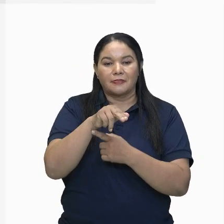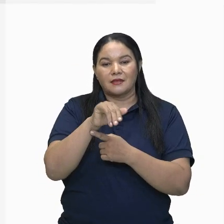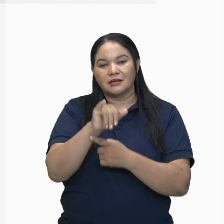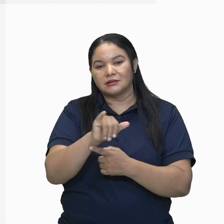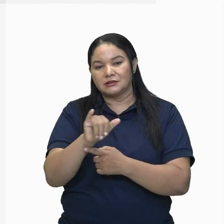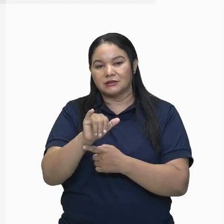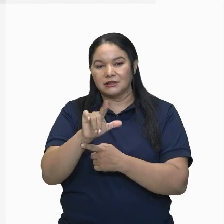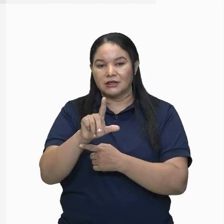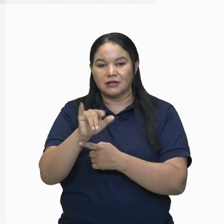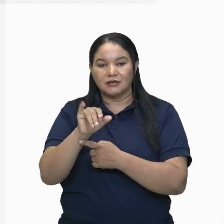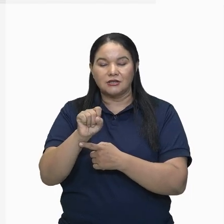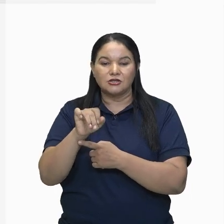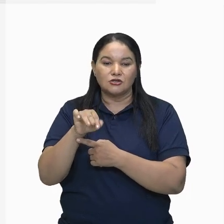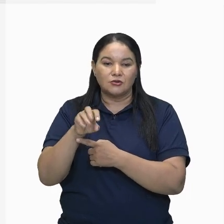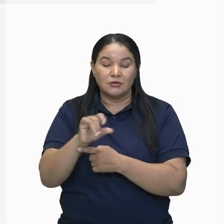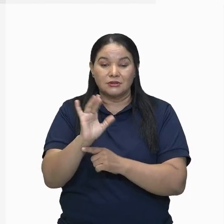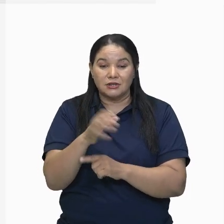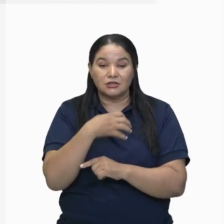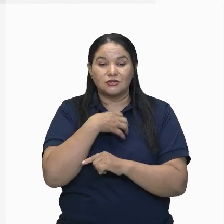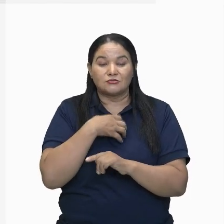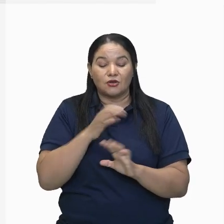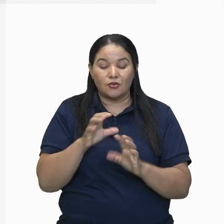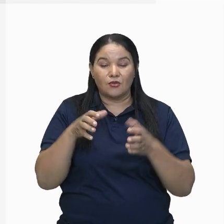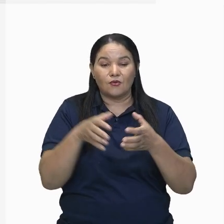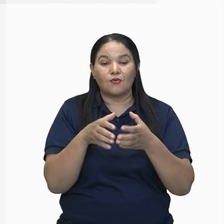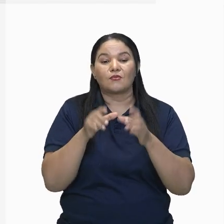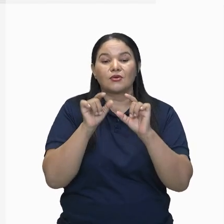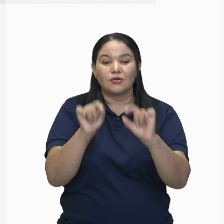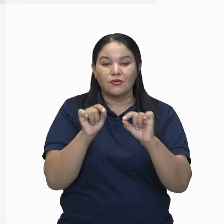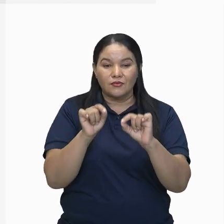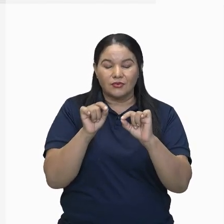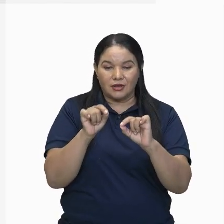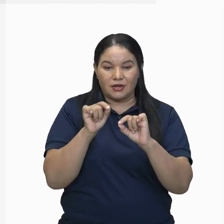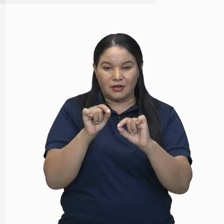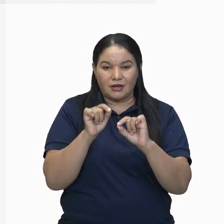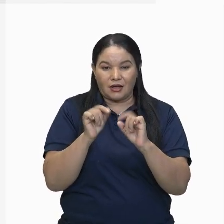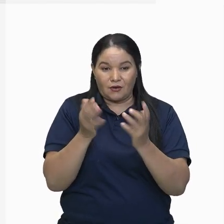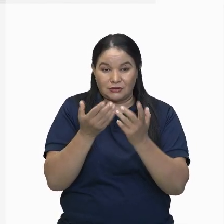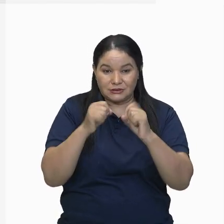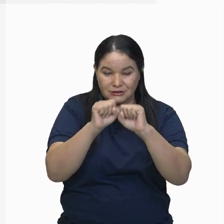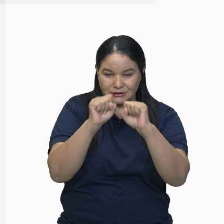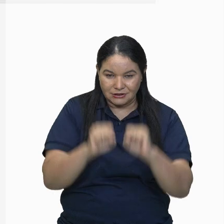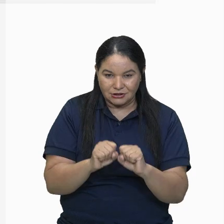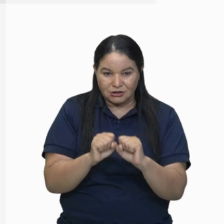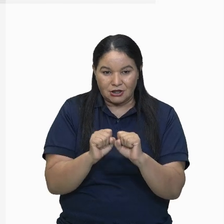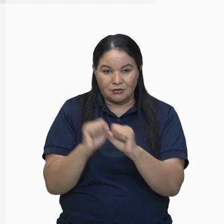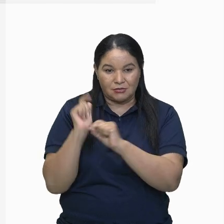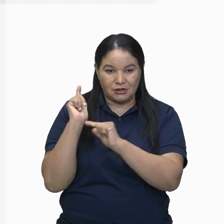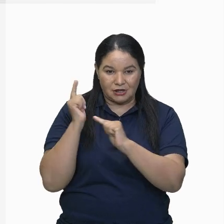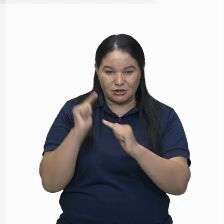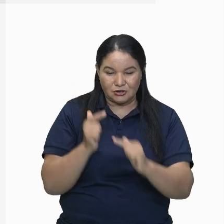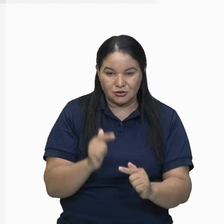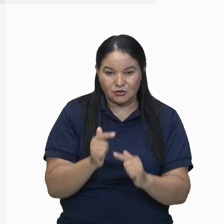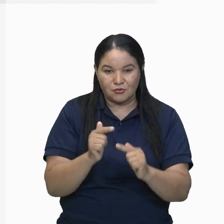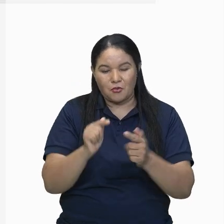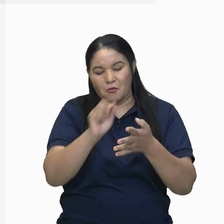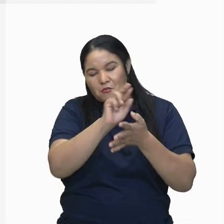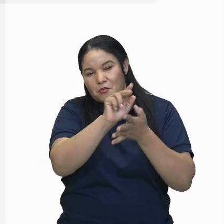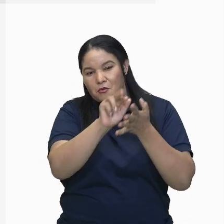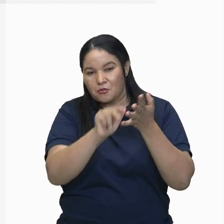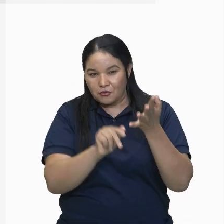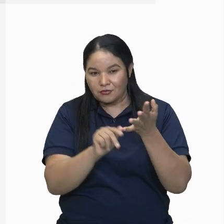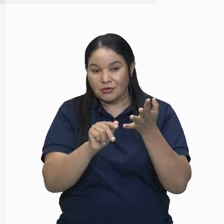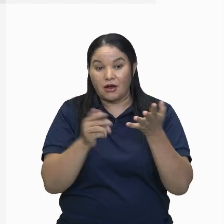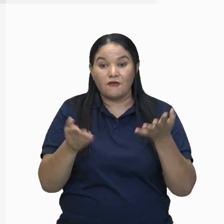sentimento coletivo de que os nossos sistemas tradicionais de valoração, e aí eu